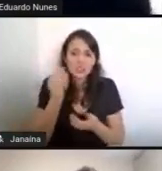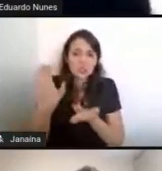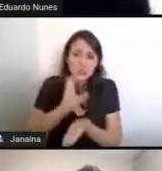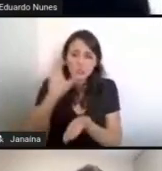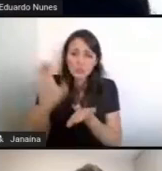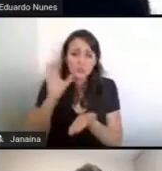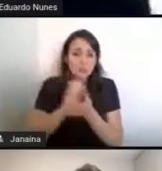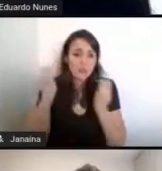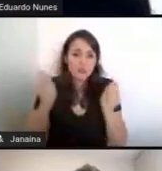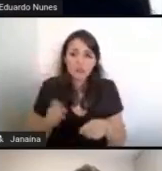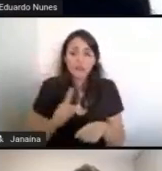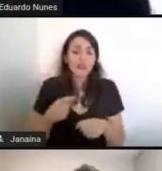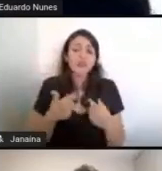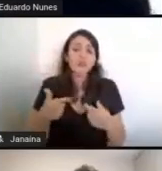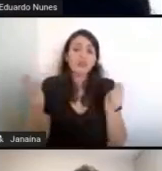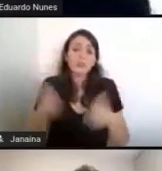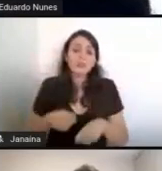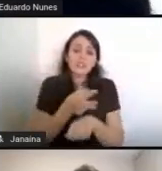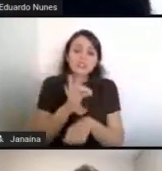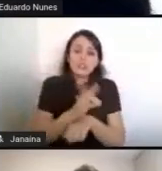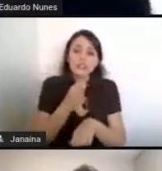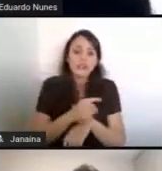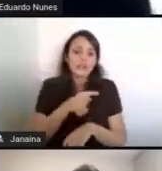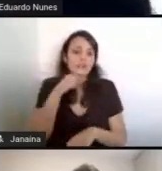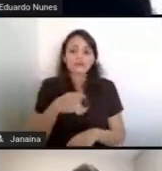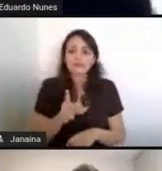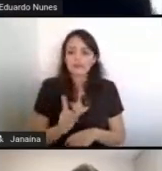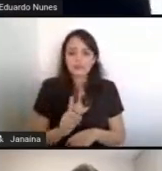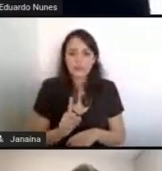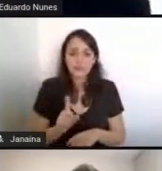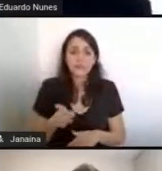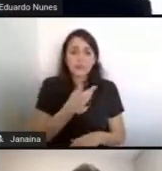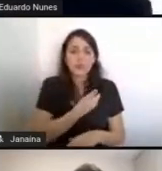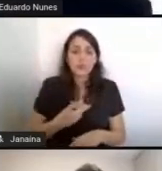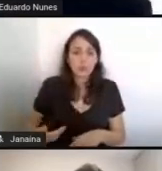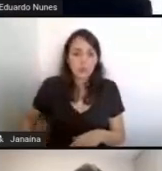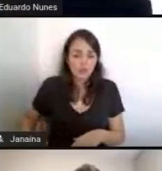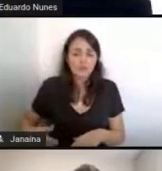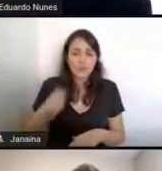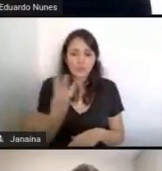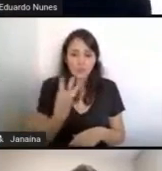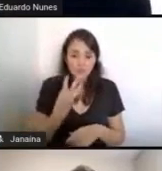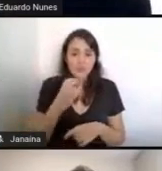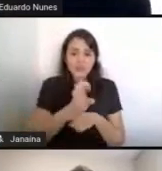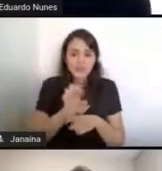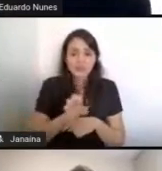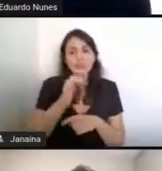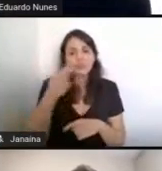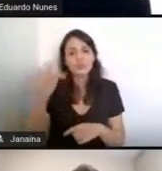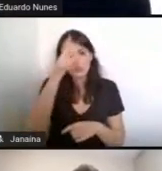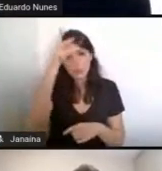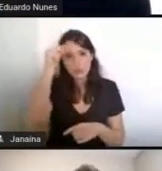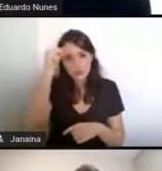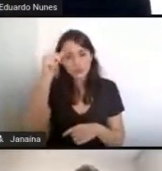têm capacidade técnica suficiente, então a própria governança tripartite, ela auxilia nesse processo, né? E a